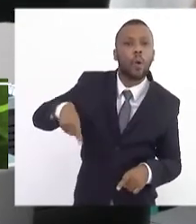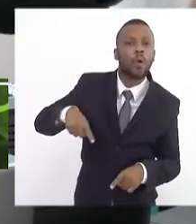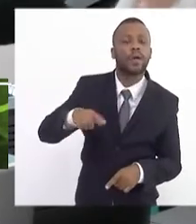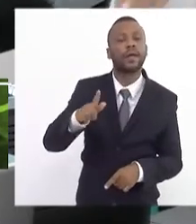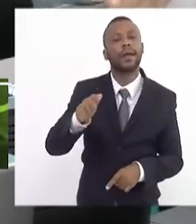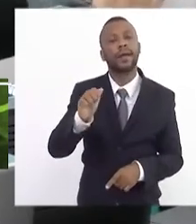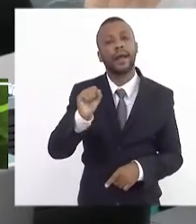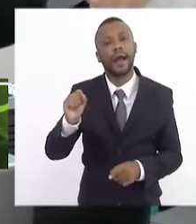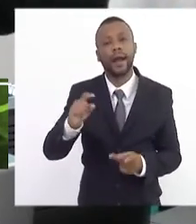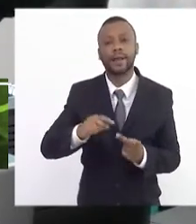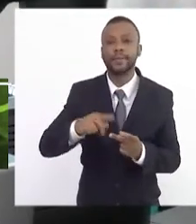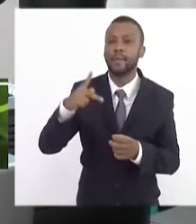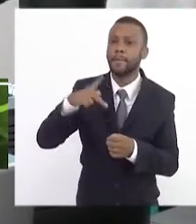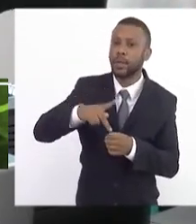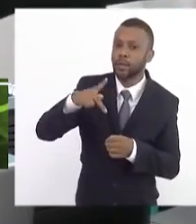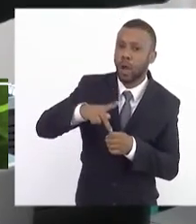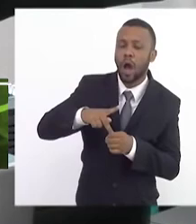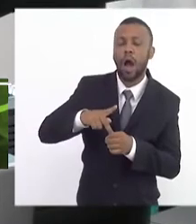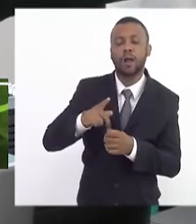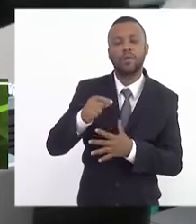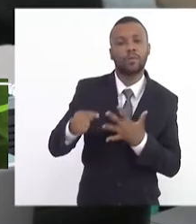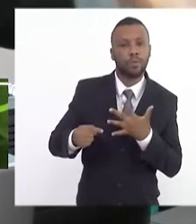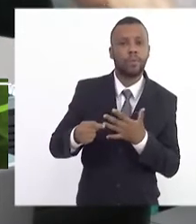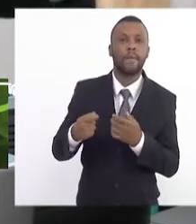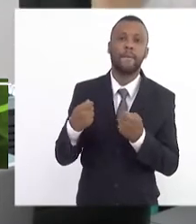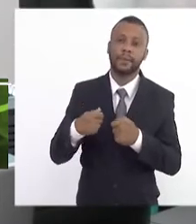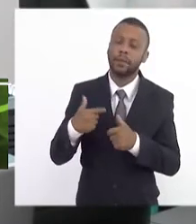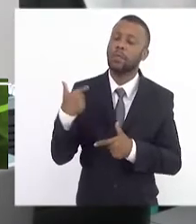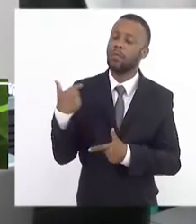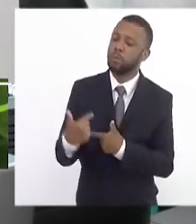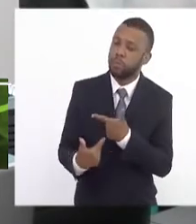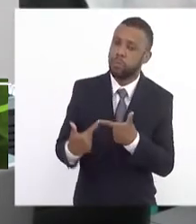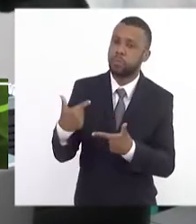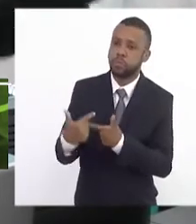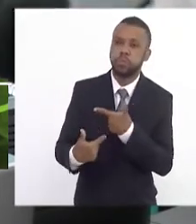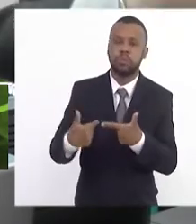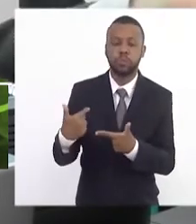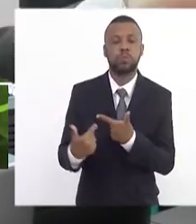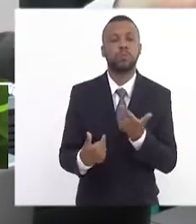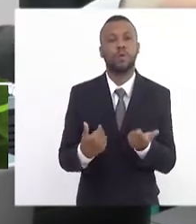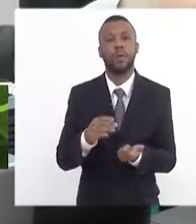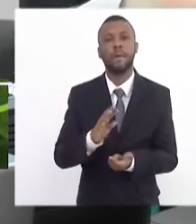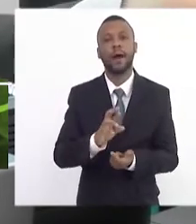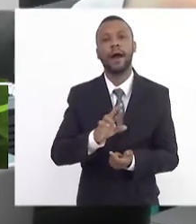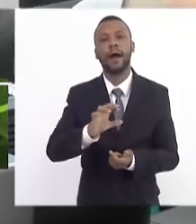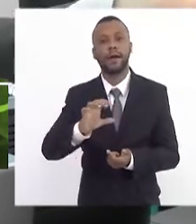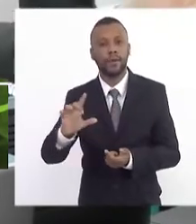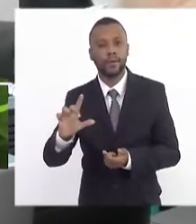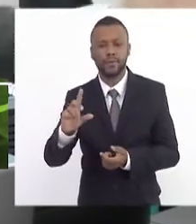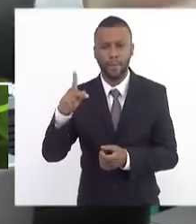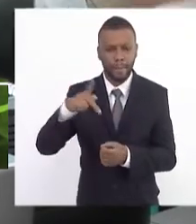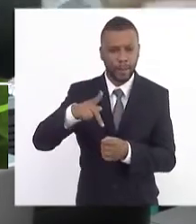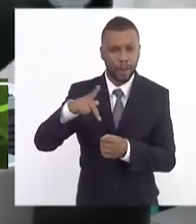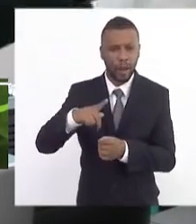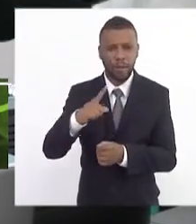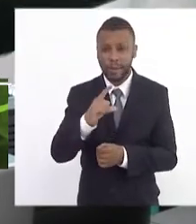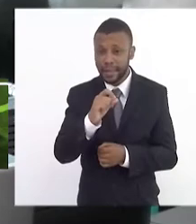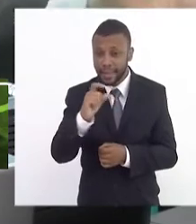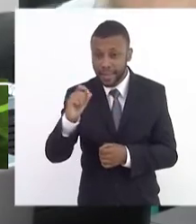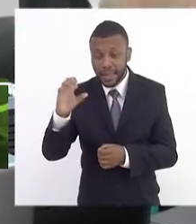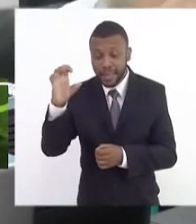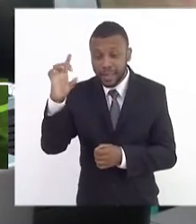etc., vão ter que produzir mais ainda. O preço do barril está acima de 100 dólares. E o dólar